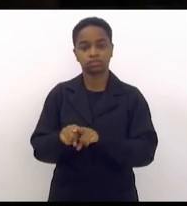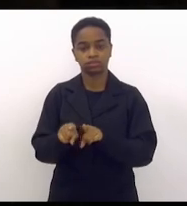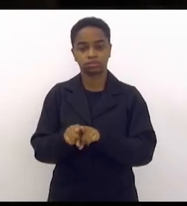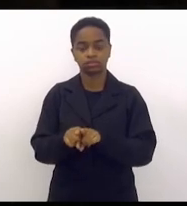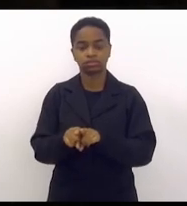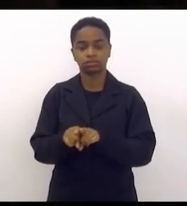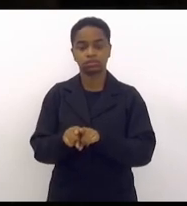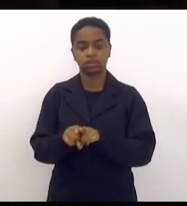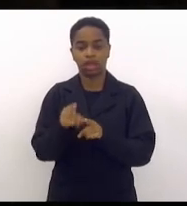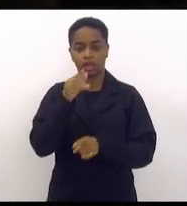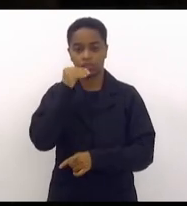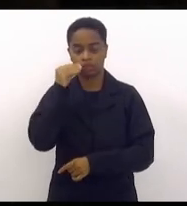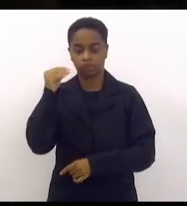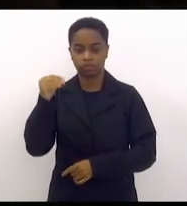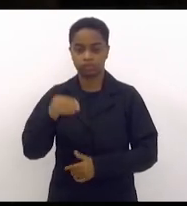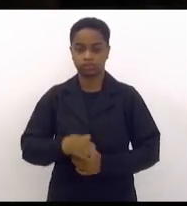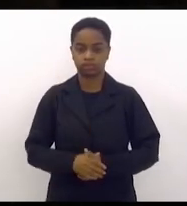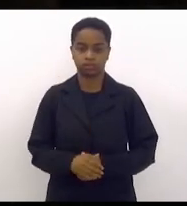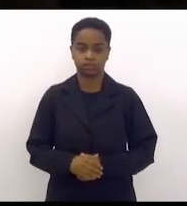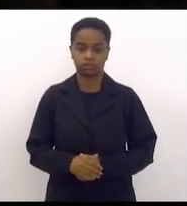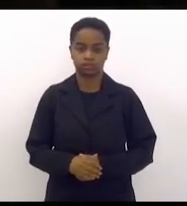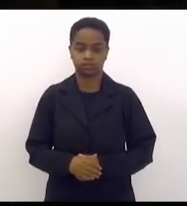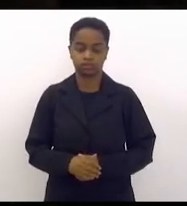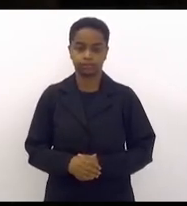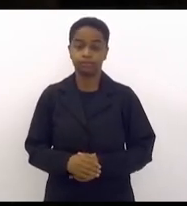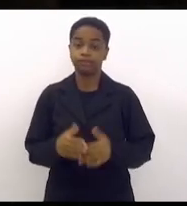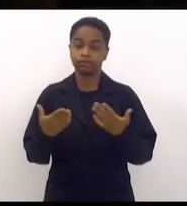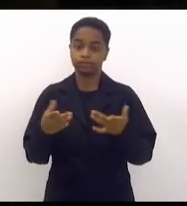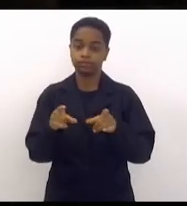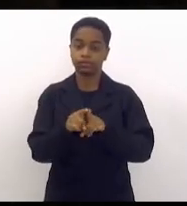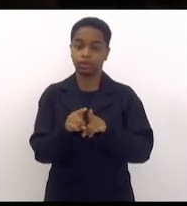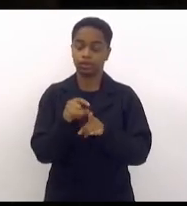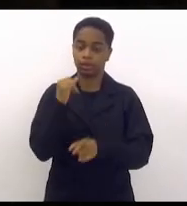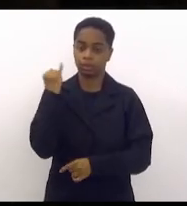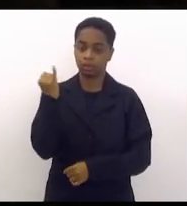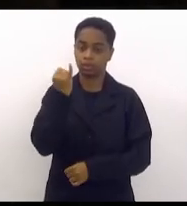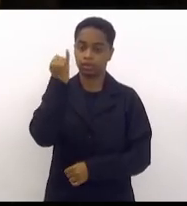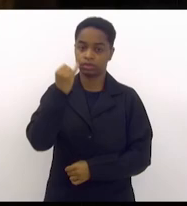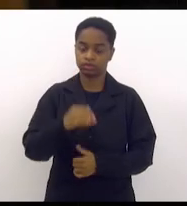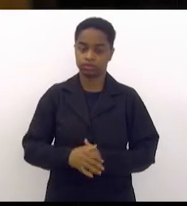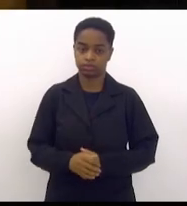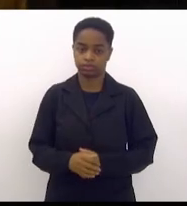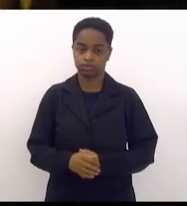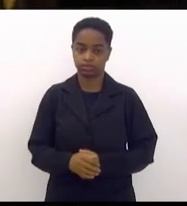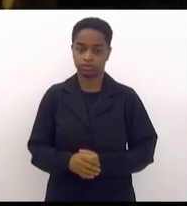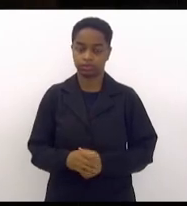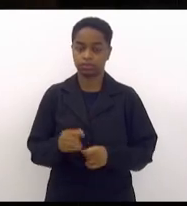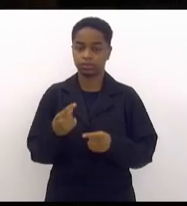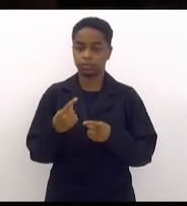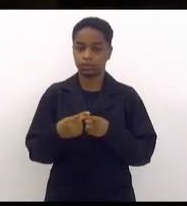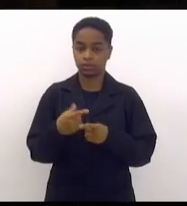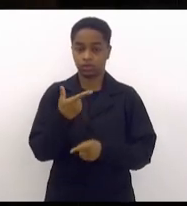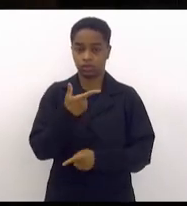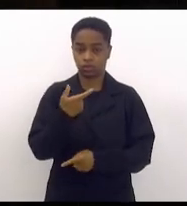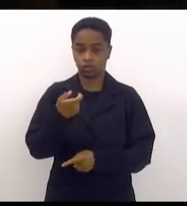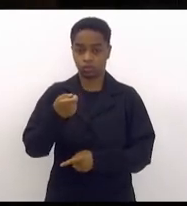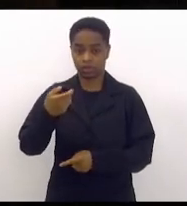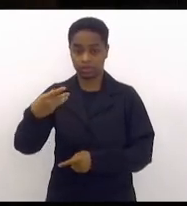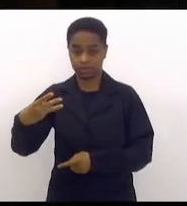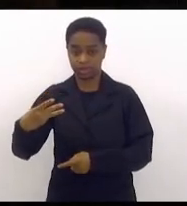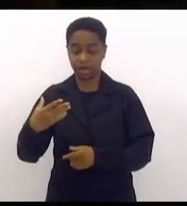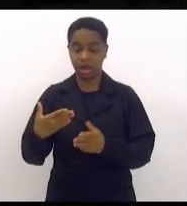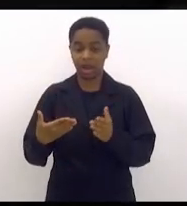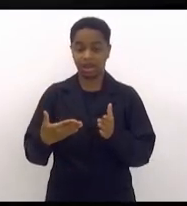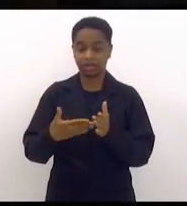nossos adolescentes E isso também é muito importante do ano de 2003 até o ano